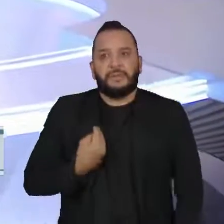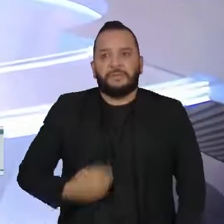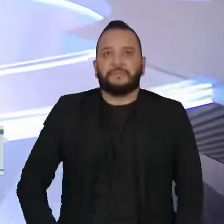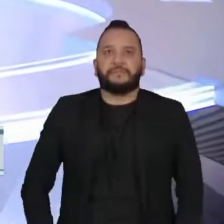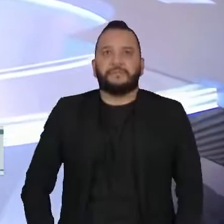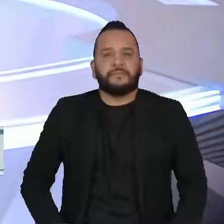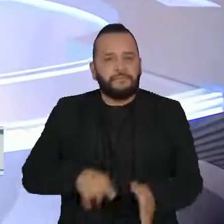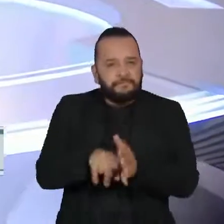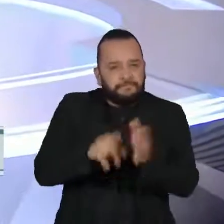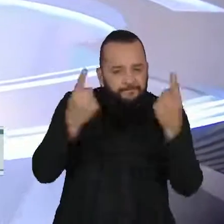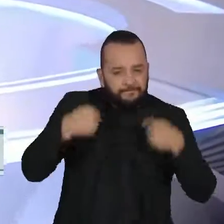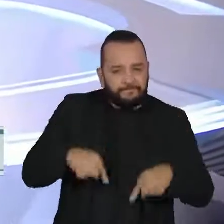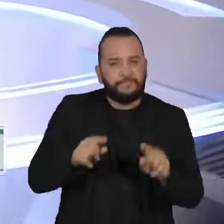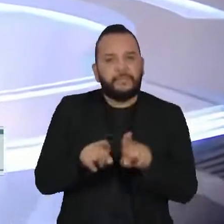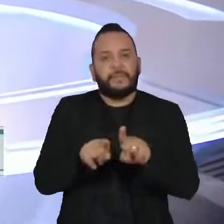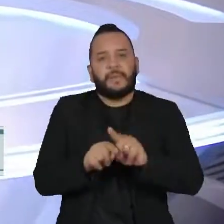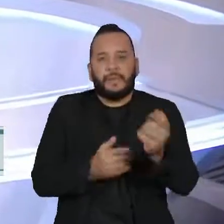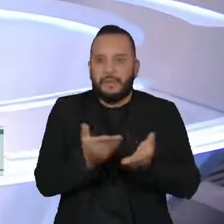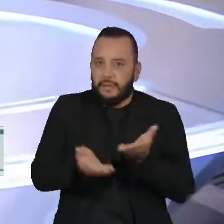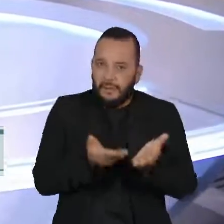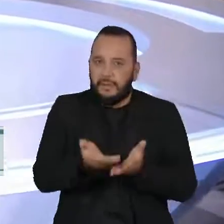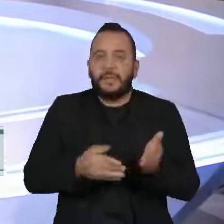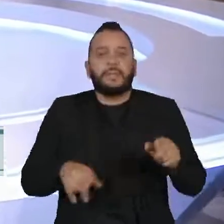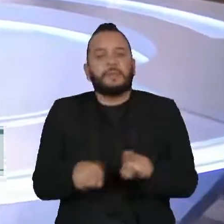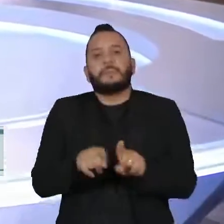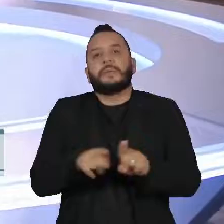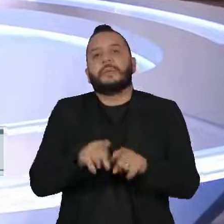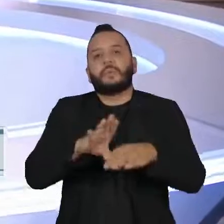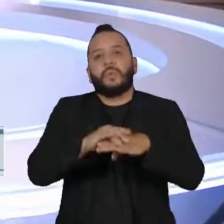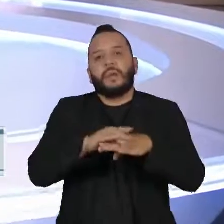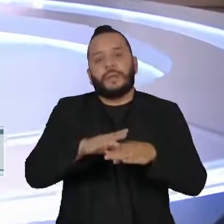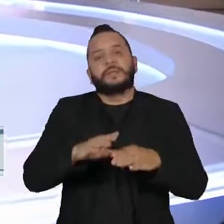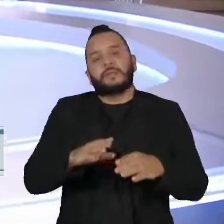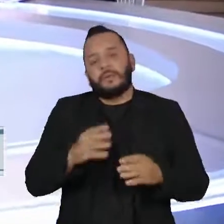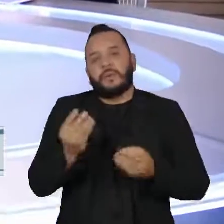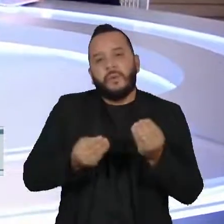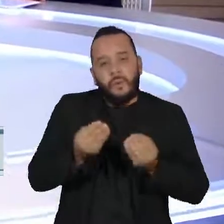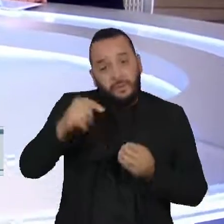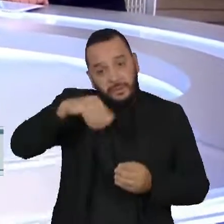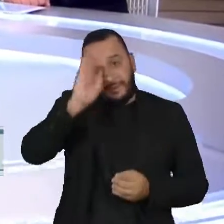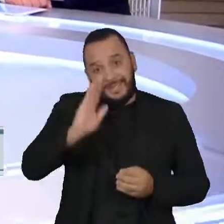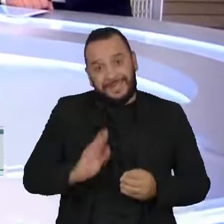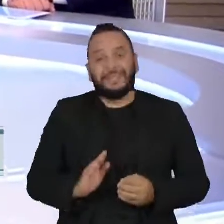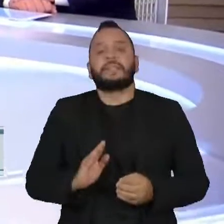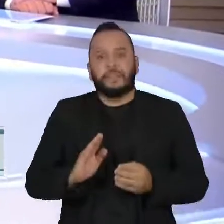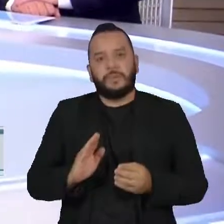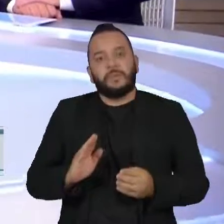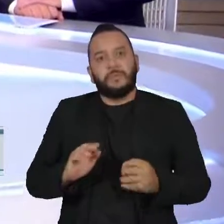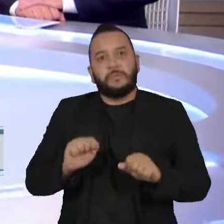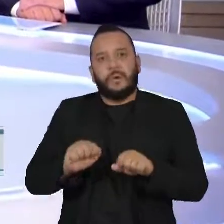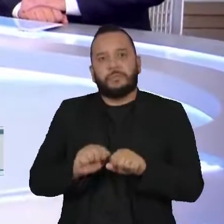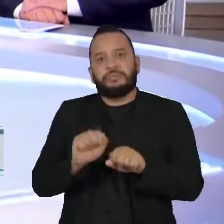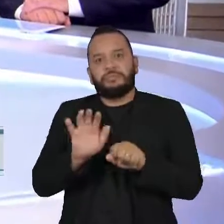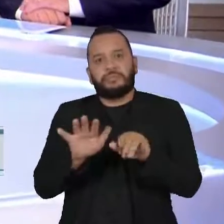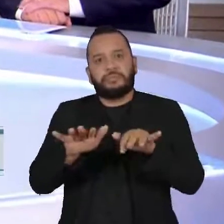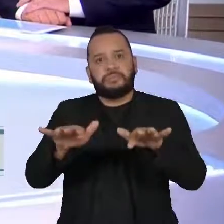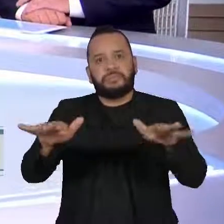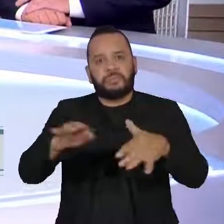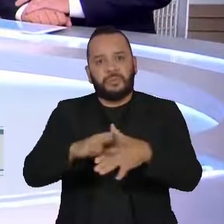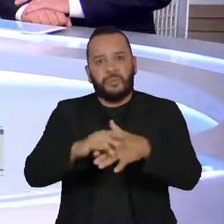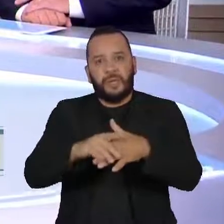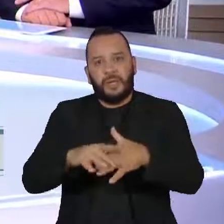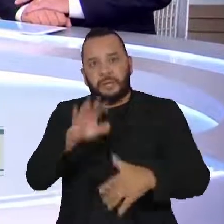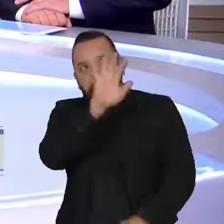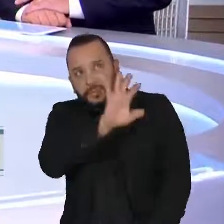o diagnóstico, tratamento e particularidades do Brasil que contribuem para o aumento de casos em algumas regiões, eu conversei com